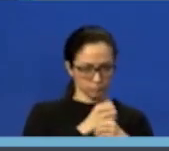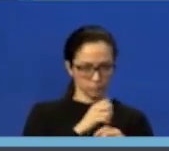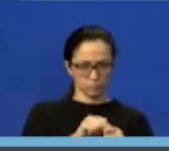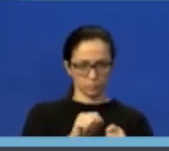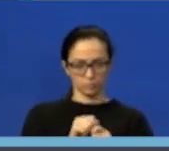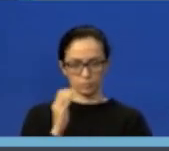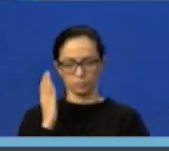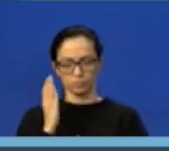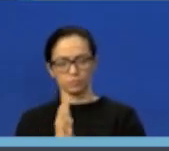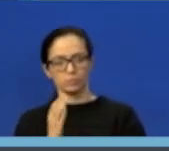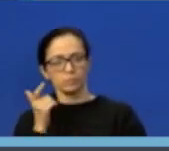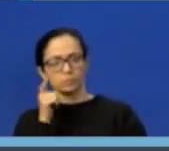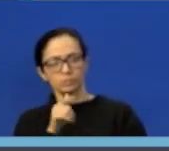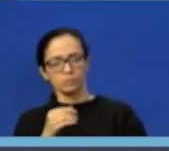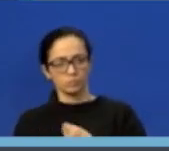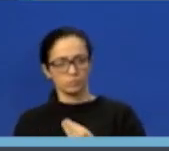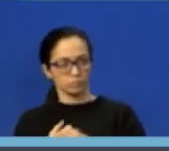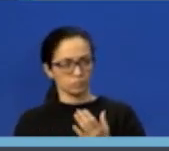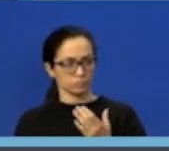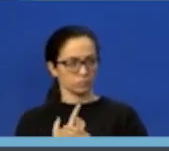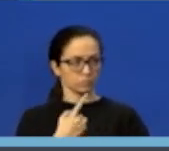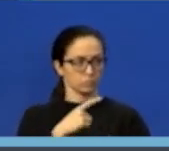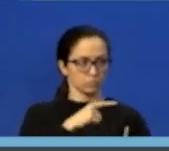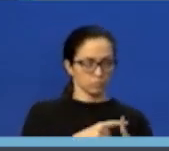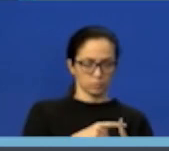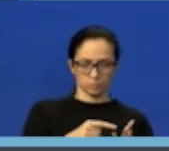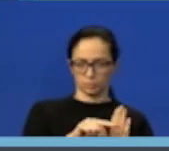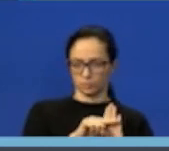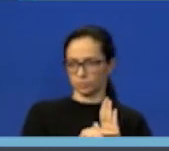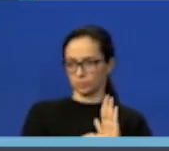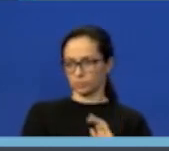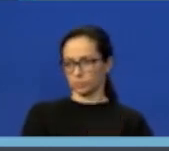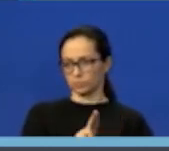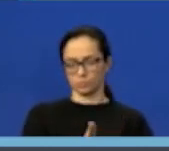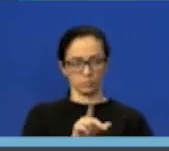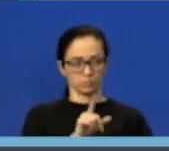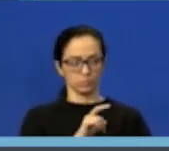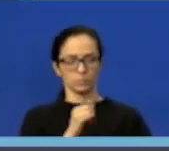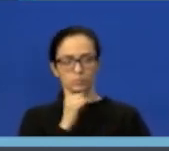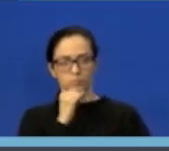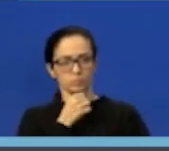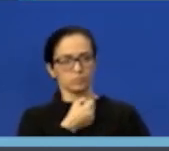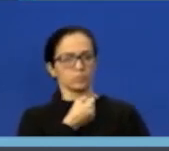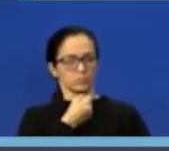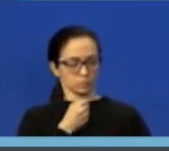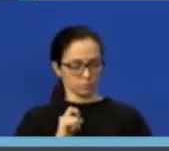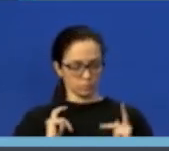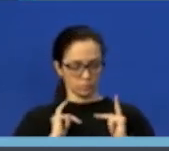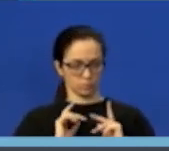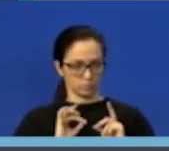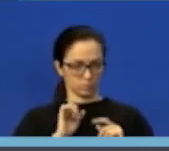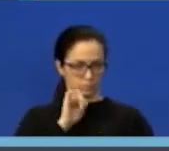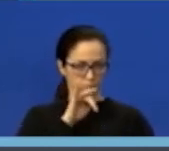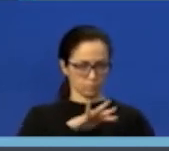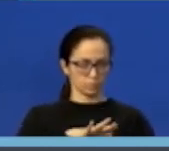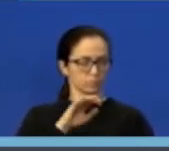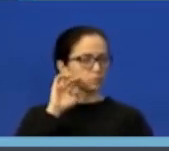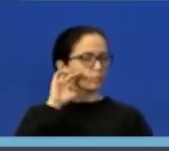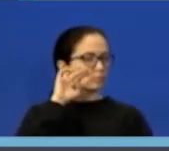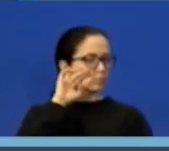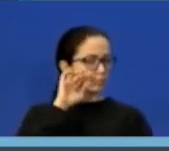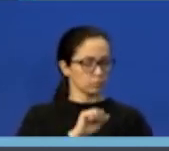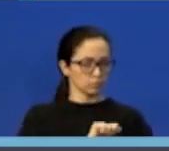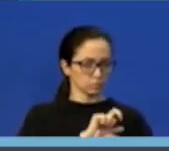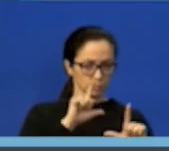microbiológico, portanto, positivo. Sintomas positivos na tuberculose são, por exemplo, tosse com expectoração, febre vespertina,